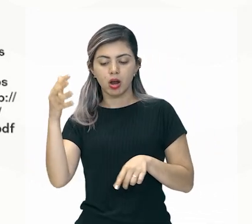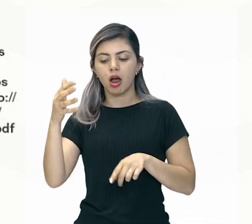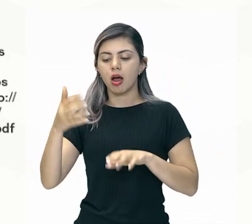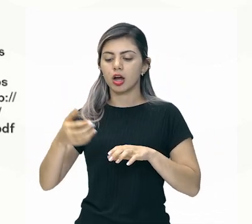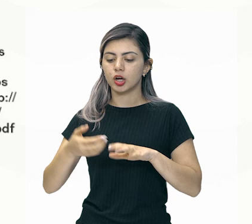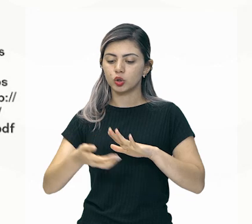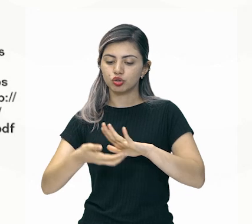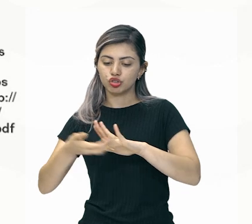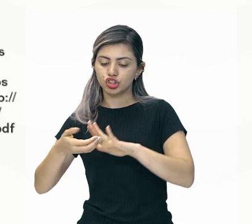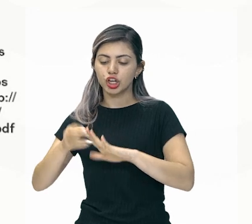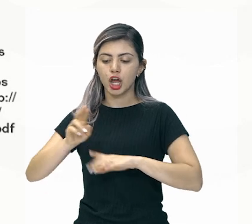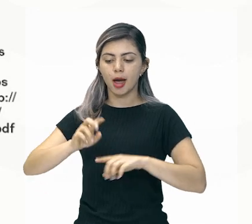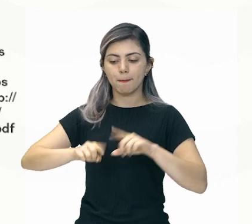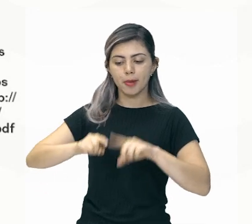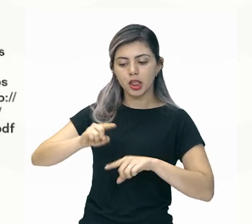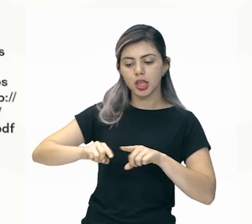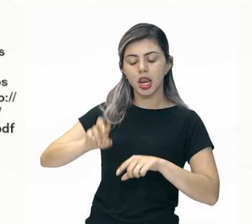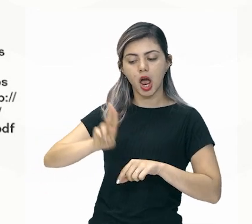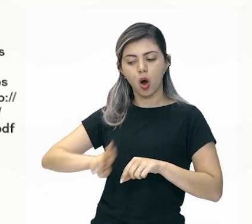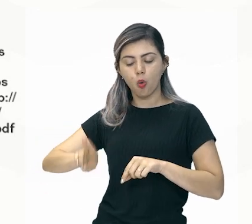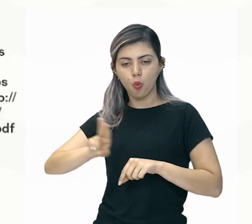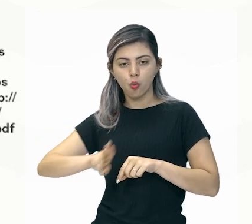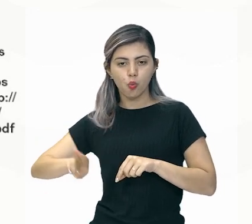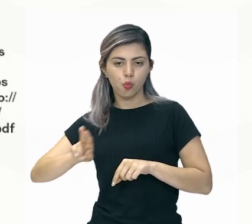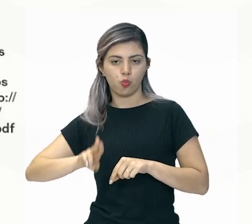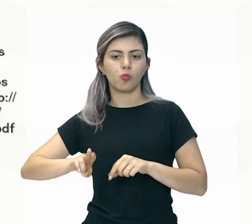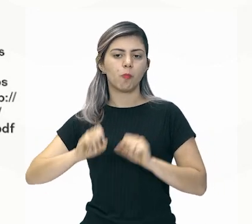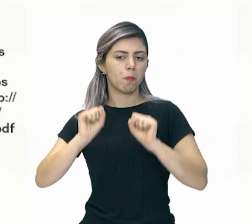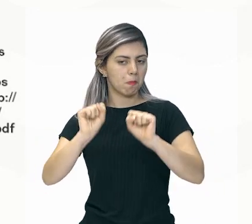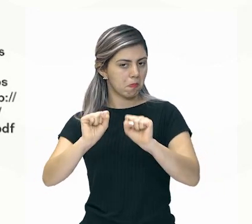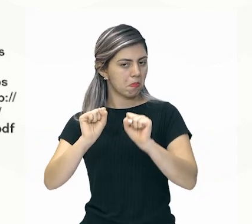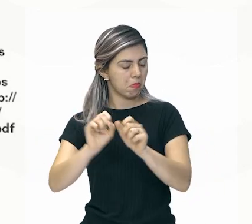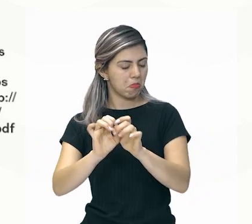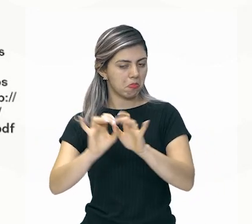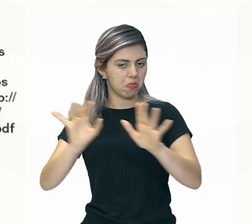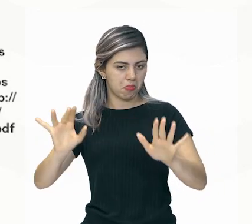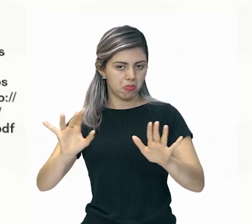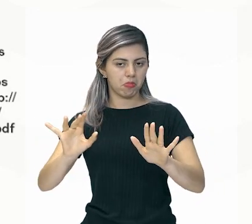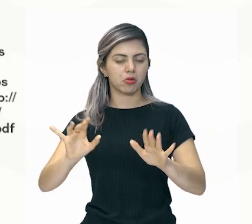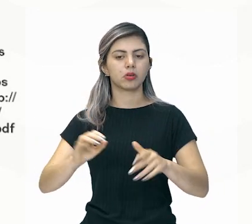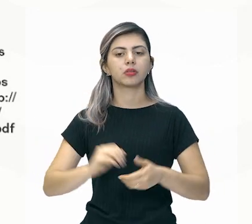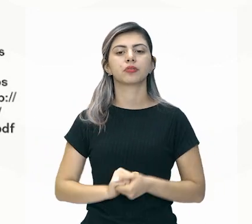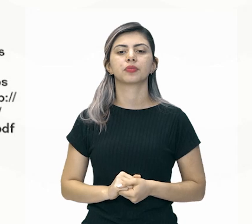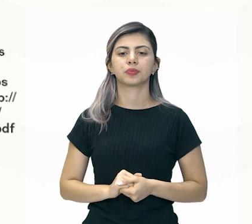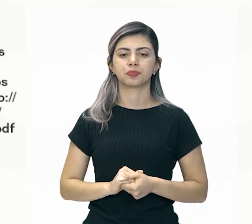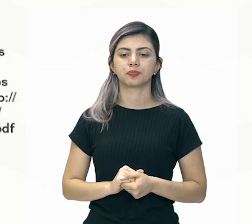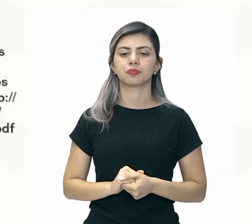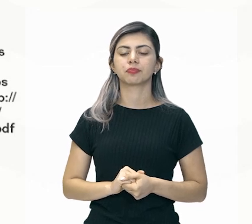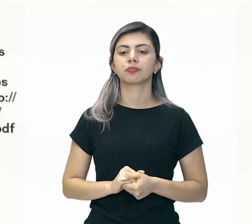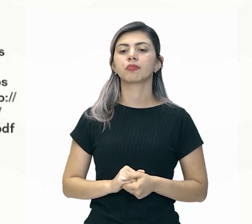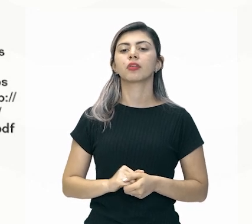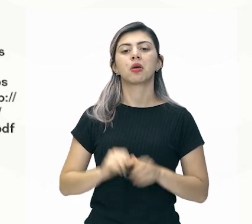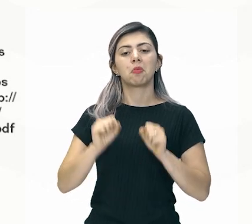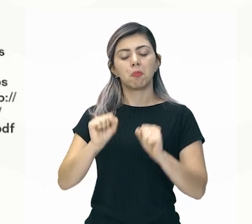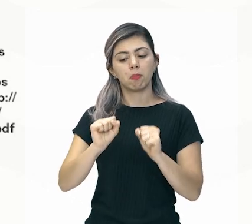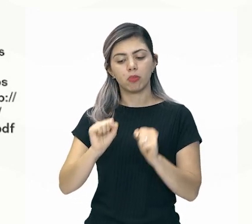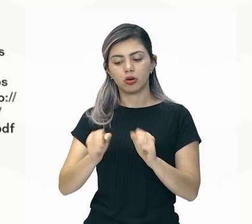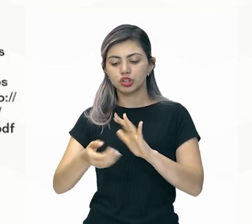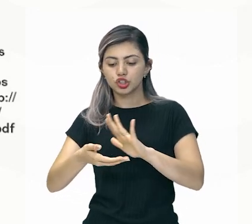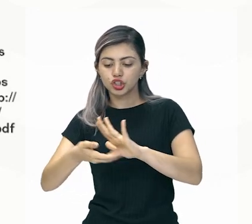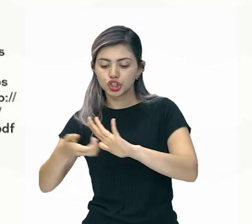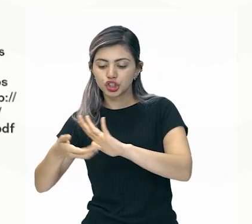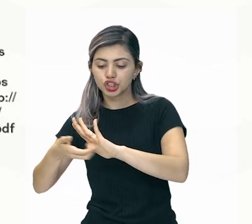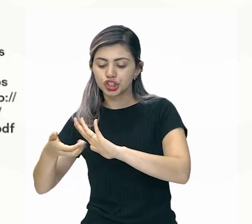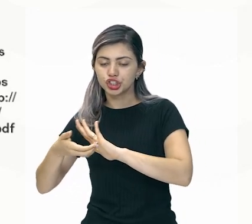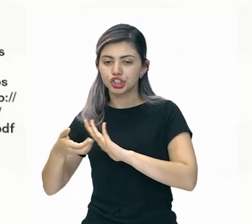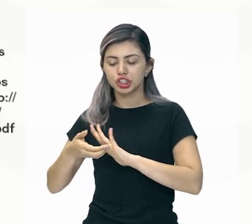de todo um trabalho ali nessas áreas, no meu caso das reservas extrativistas, onde pode até ser feito